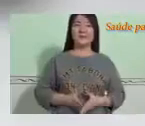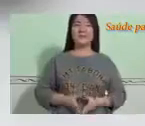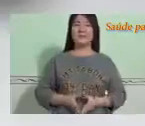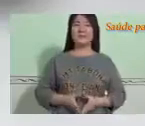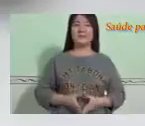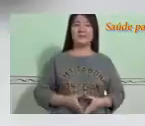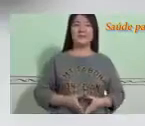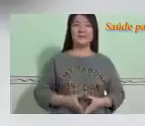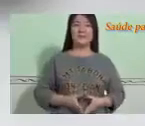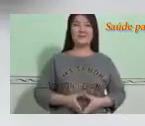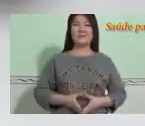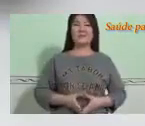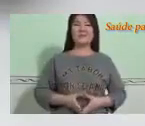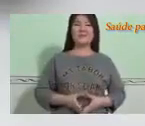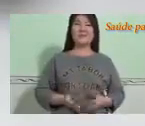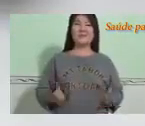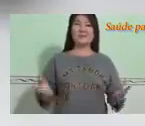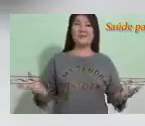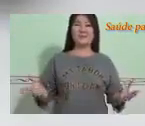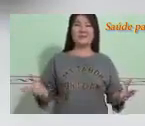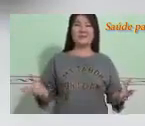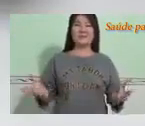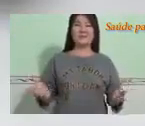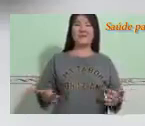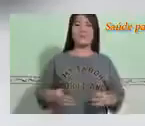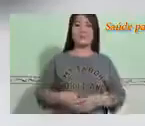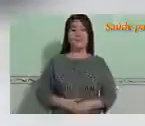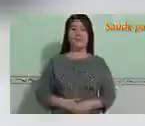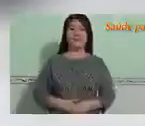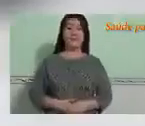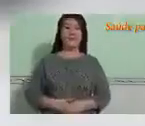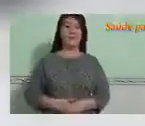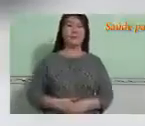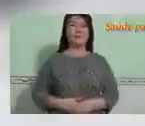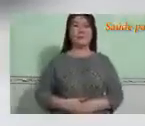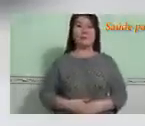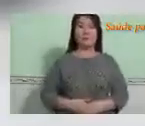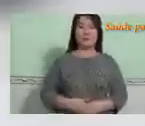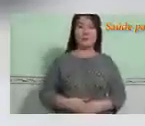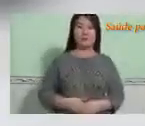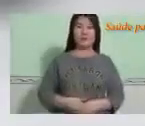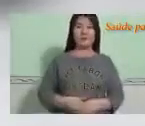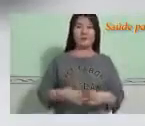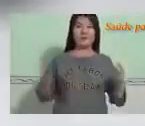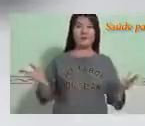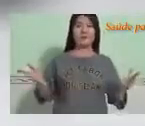verificaram que alguns destes genes foram responsáveis pela multiplicação das células-tronco.